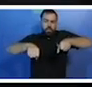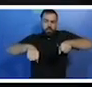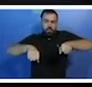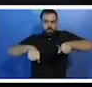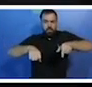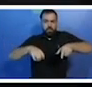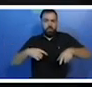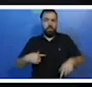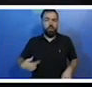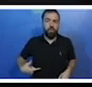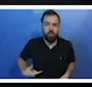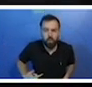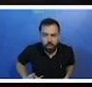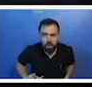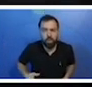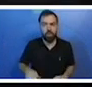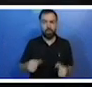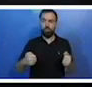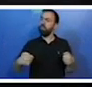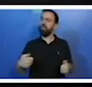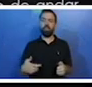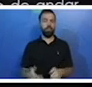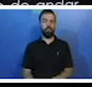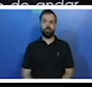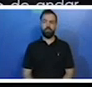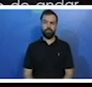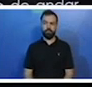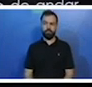idade, respeitando o limite de cada um.